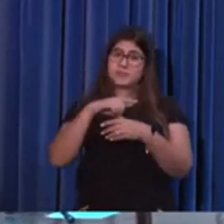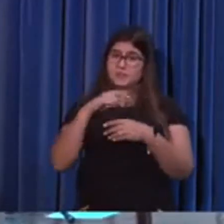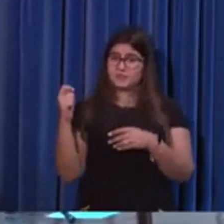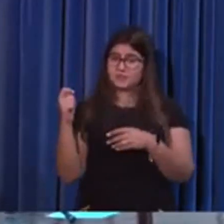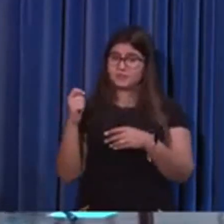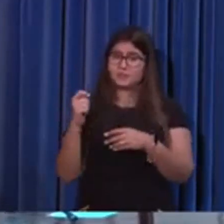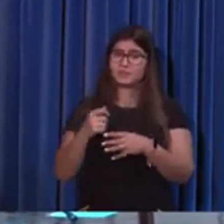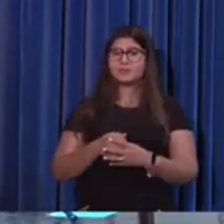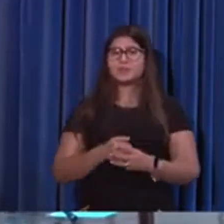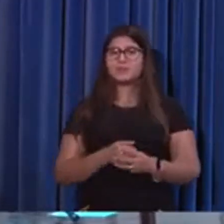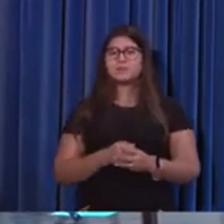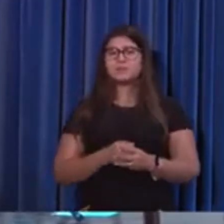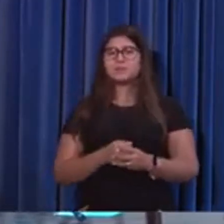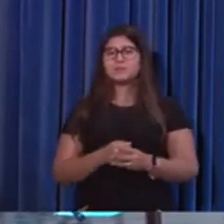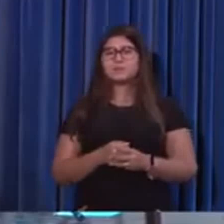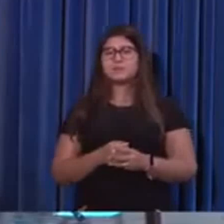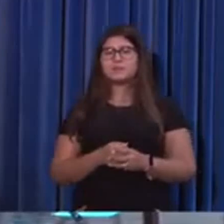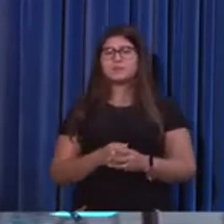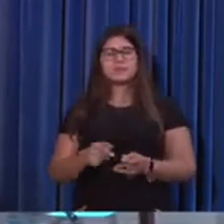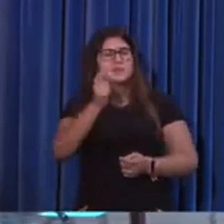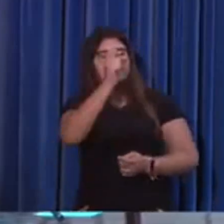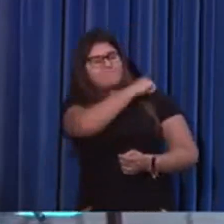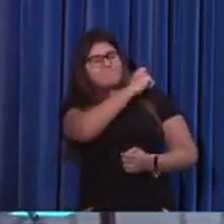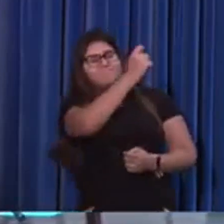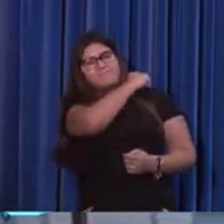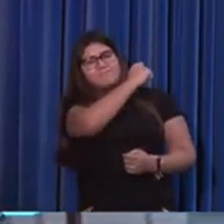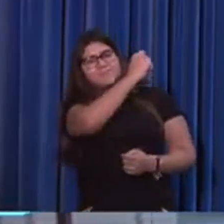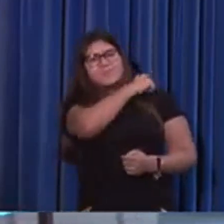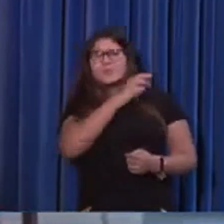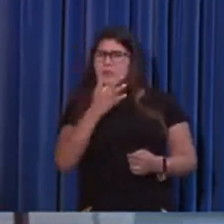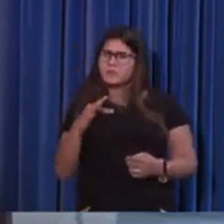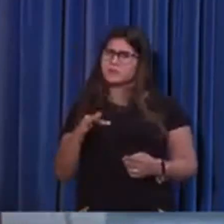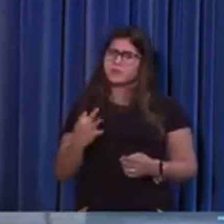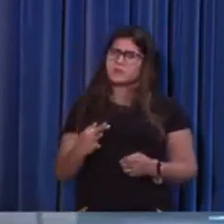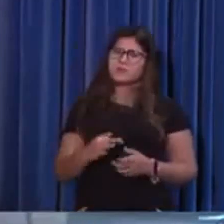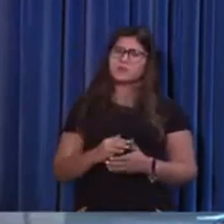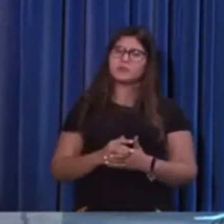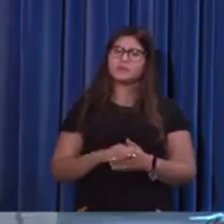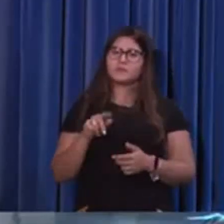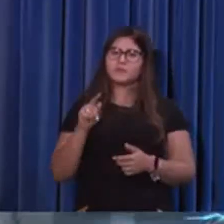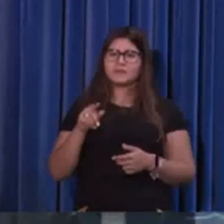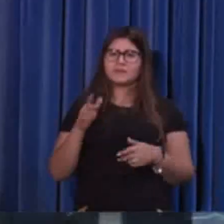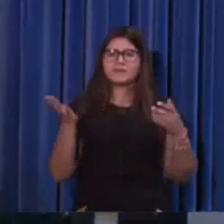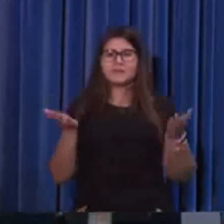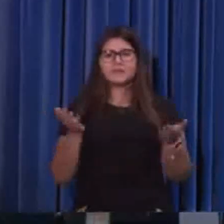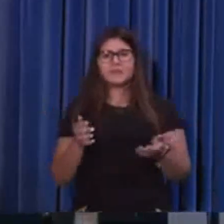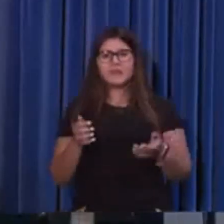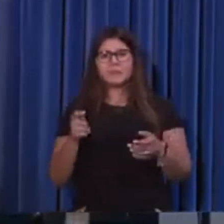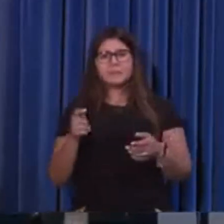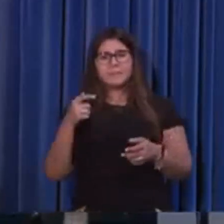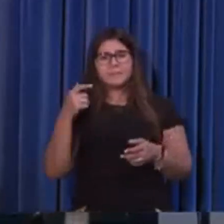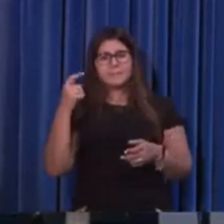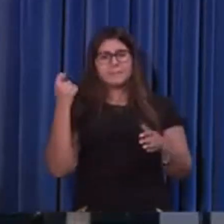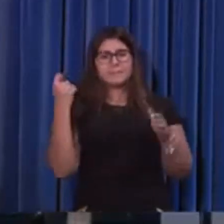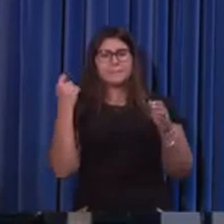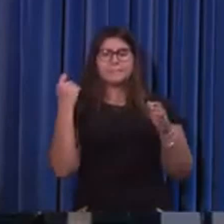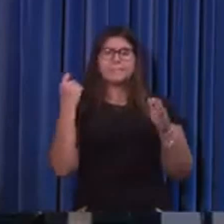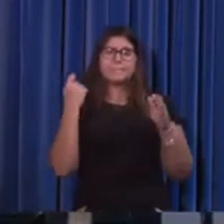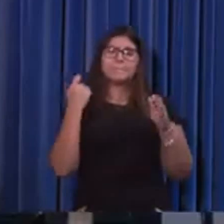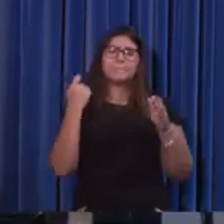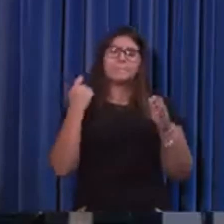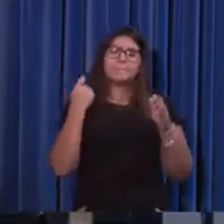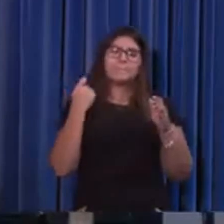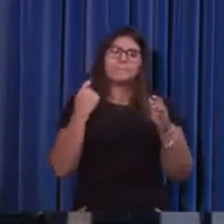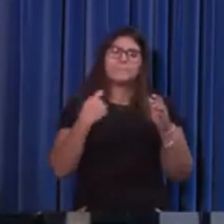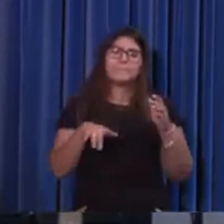costas lanhadas por açoites, você que já foi disciplinado com a varinha, umas 3, 4 varadas, dói, né?